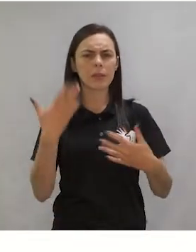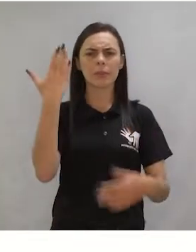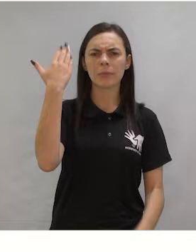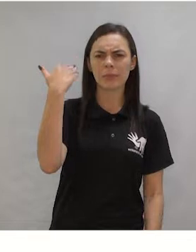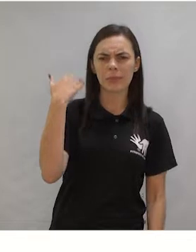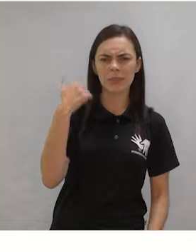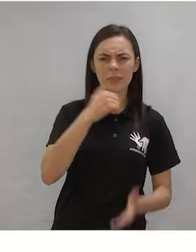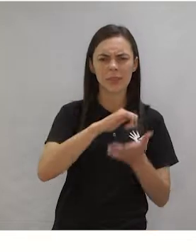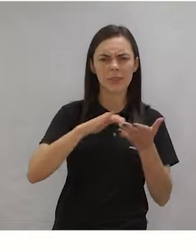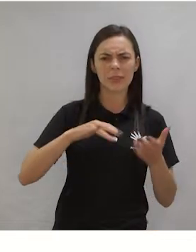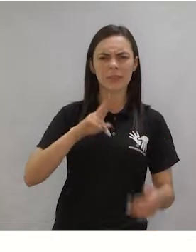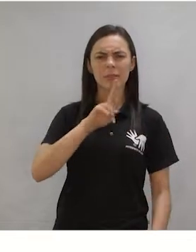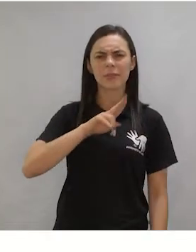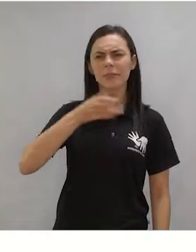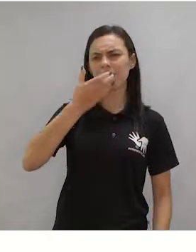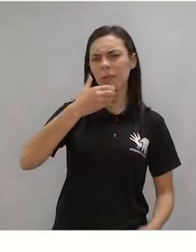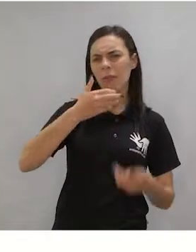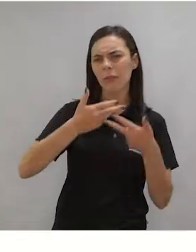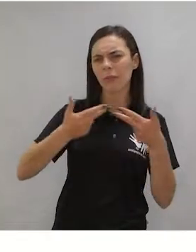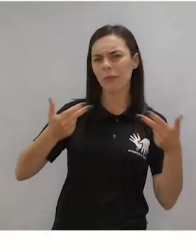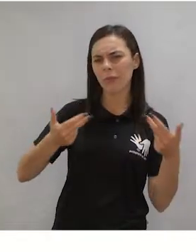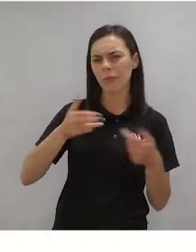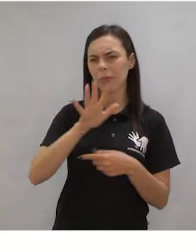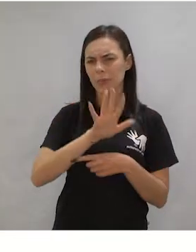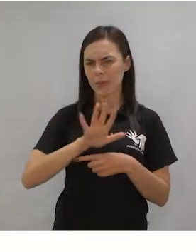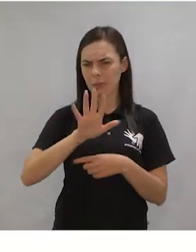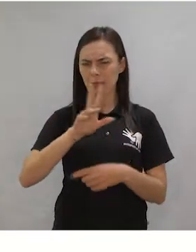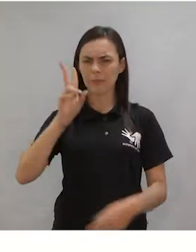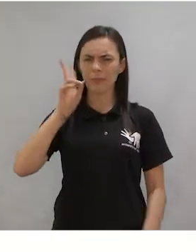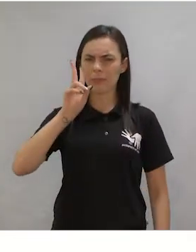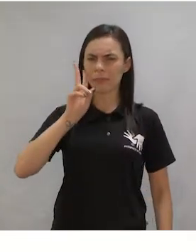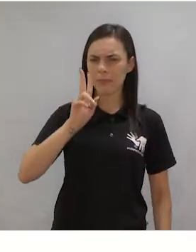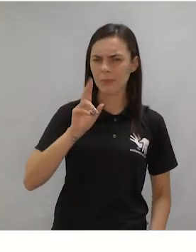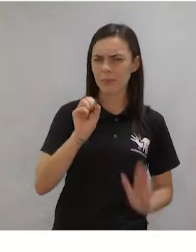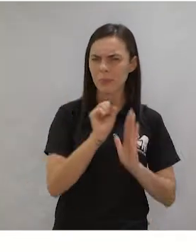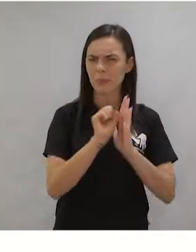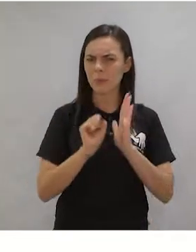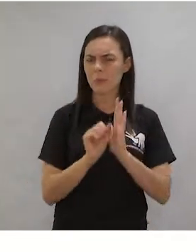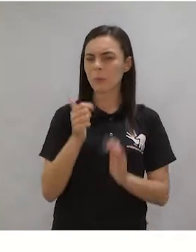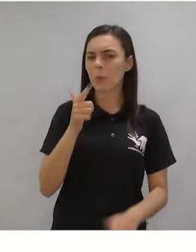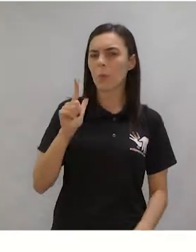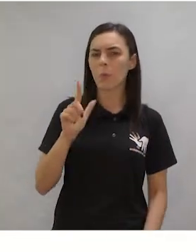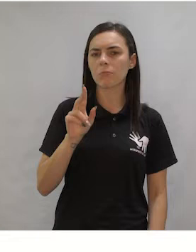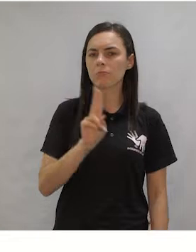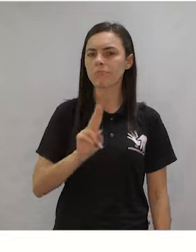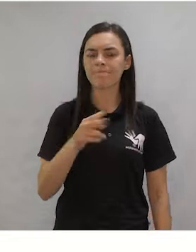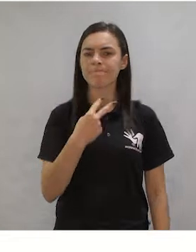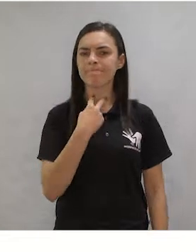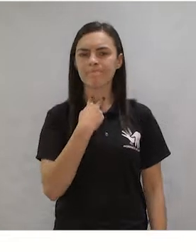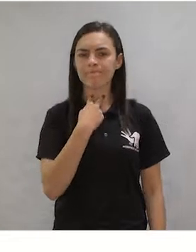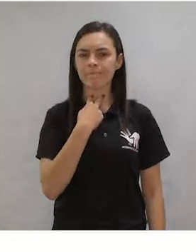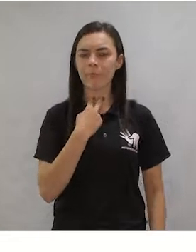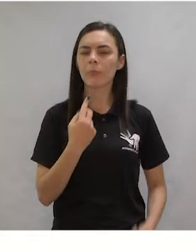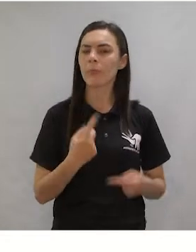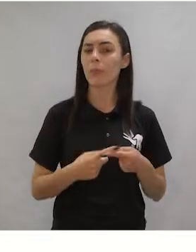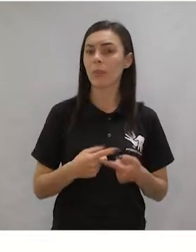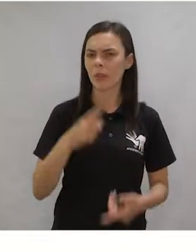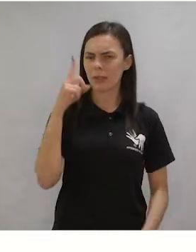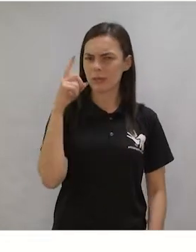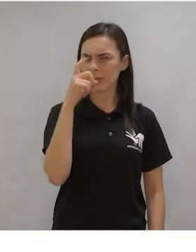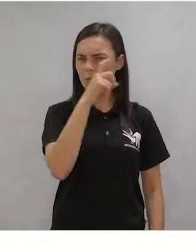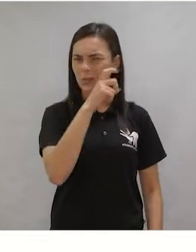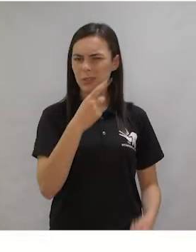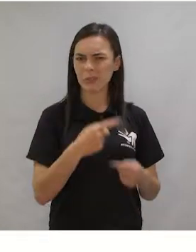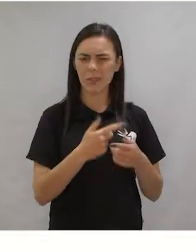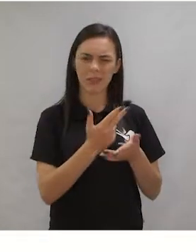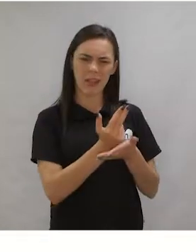que a gente fez a atividade com as frutas aqui? O porquê que a gente não pode utilizar outros símbolos? Porque fica muito difícil,